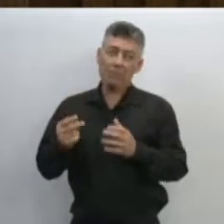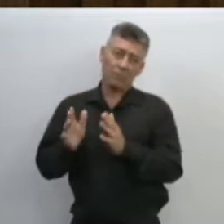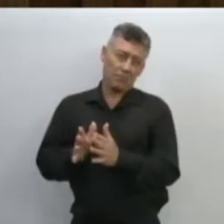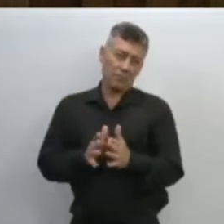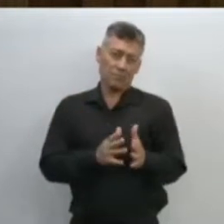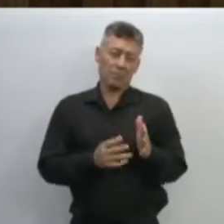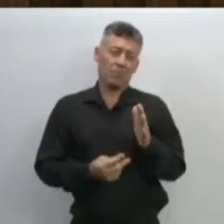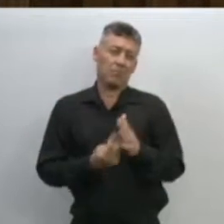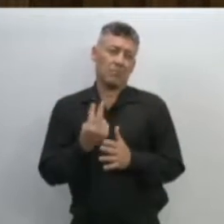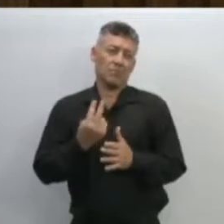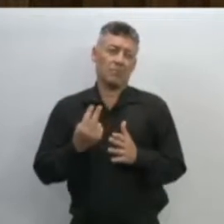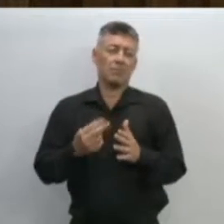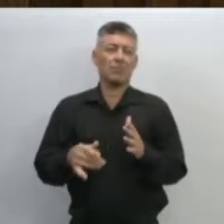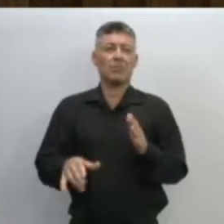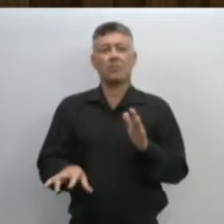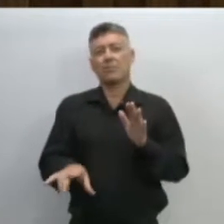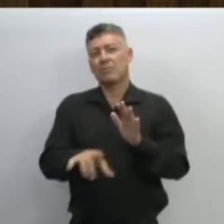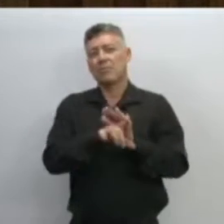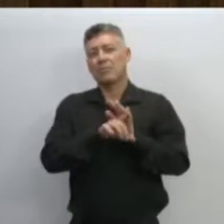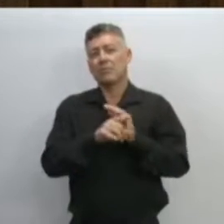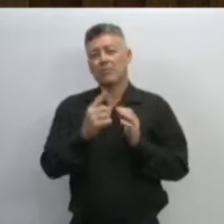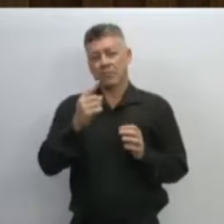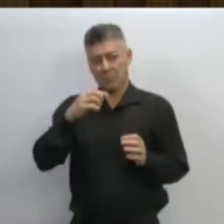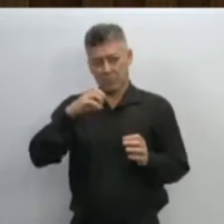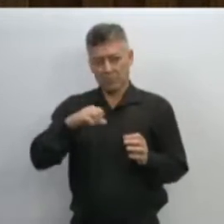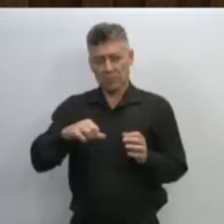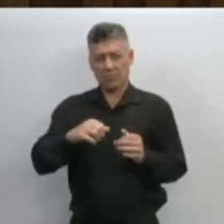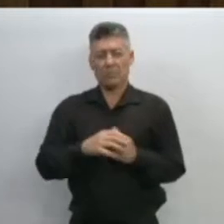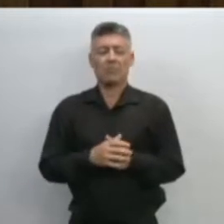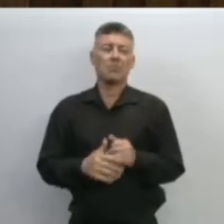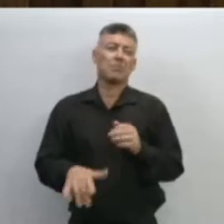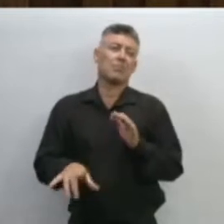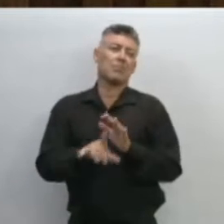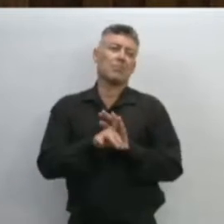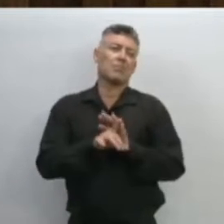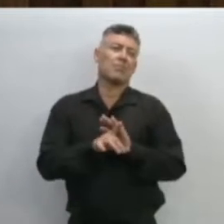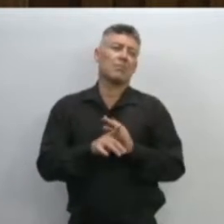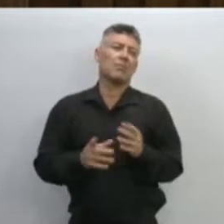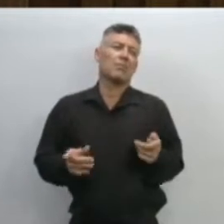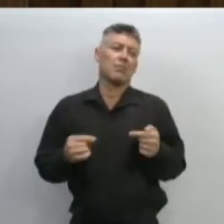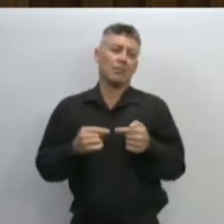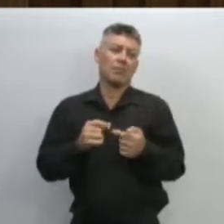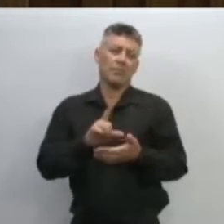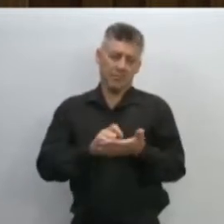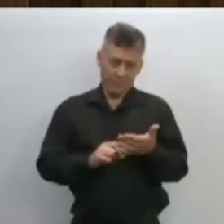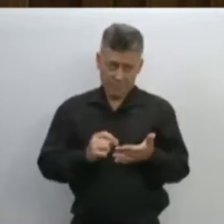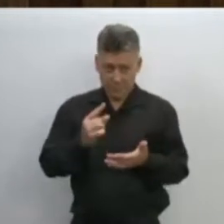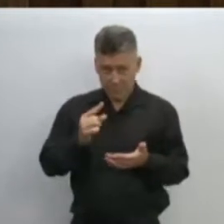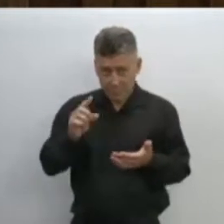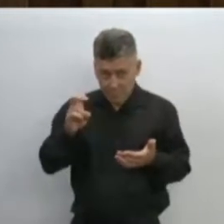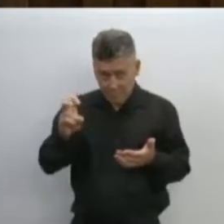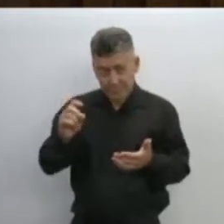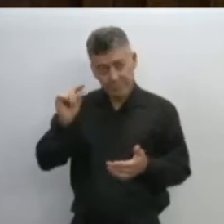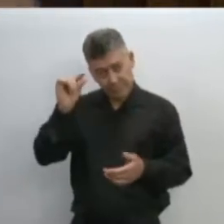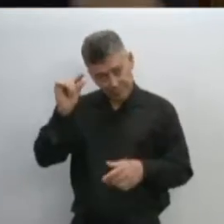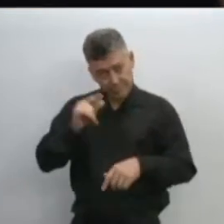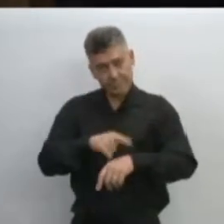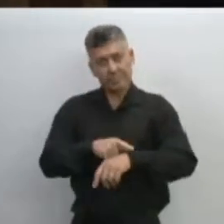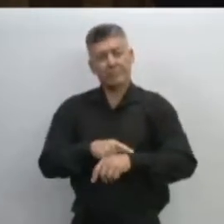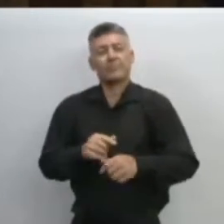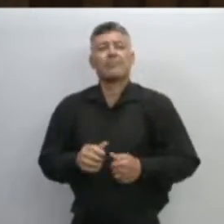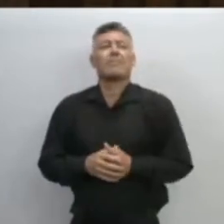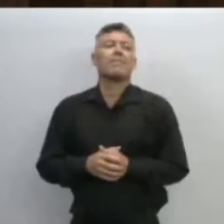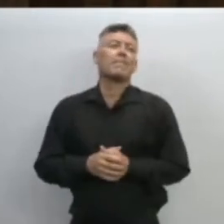da 2ª sessão legislativa da 19ª legislatura. De acordo com o artigo 115, passo para o pequeno